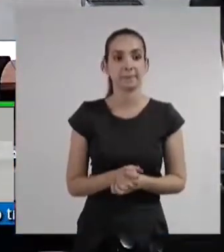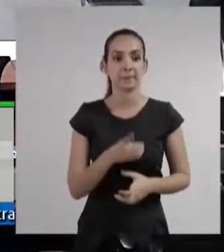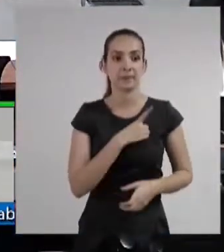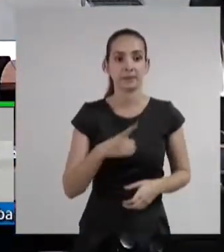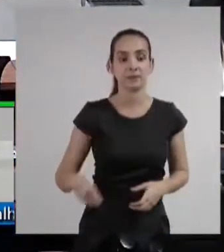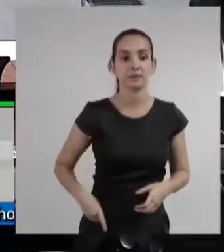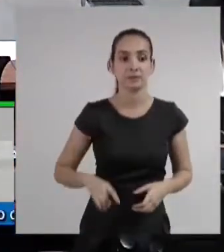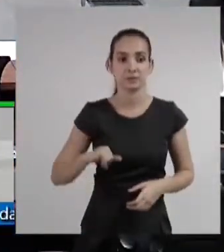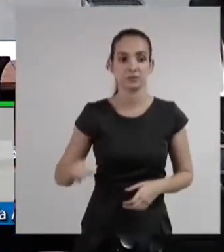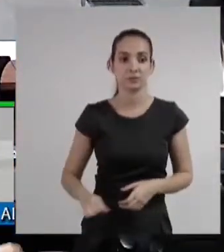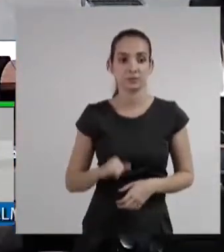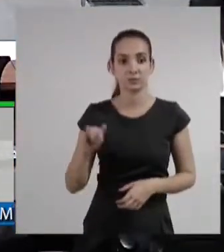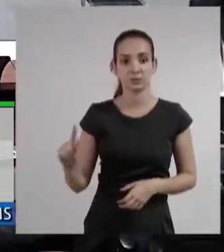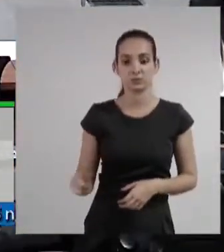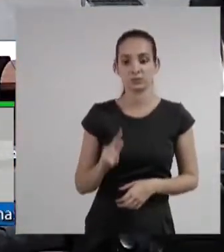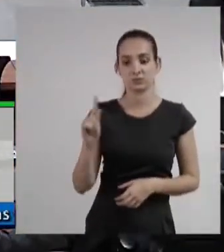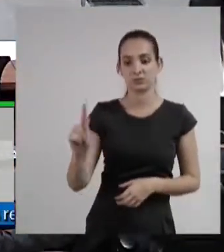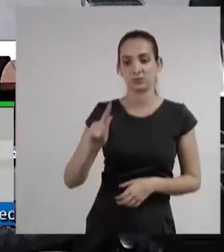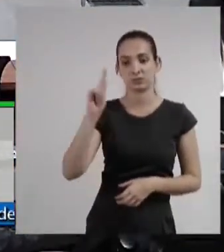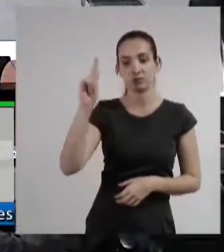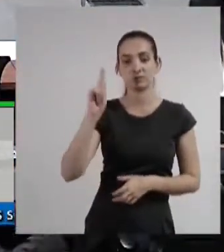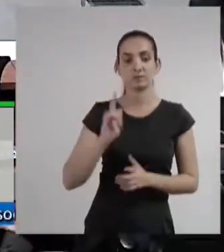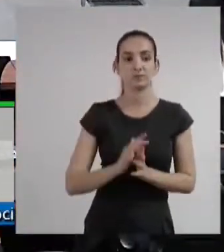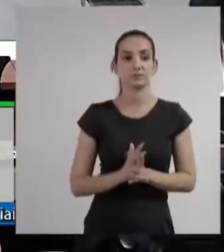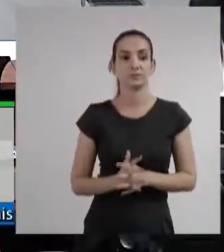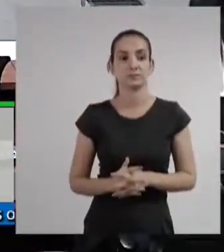Deputado João Grandão.